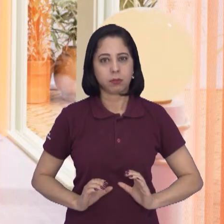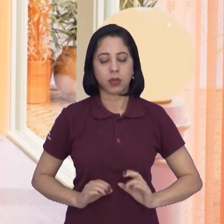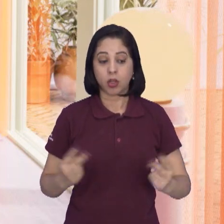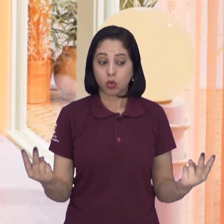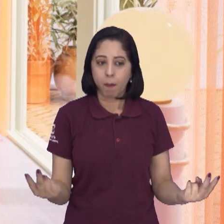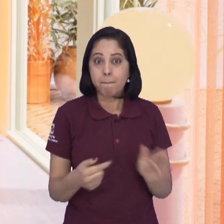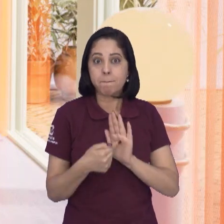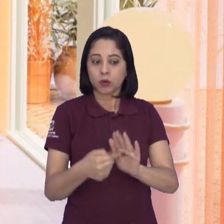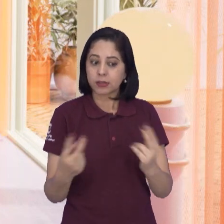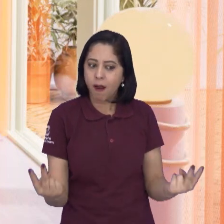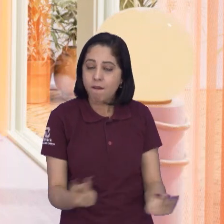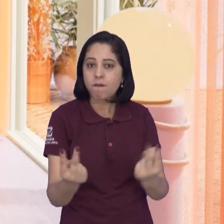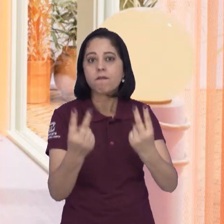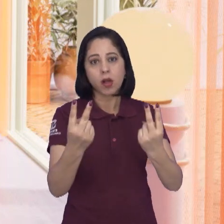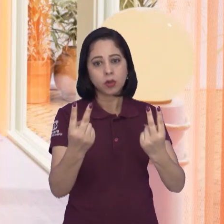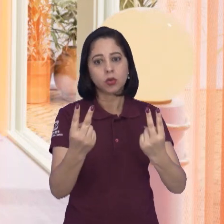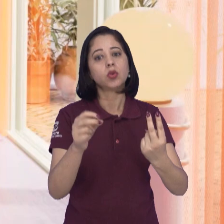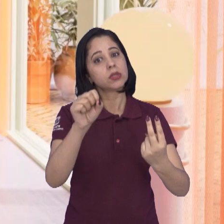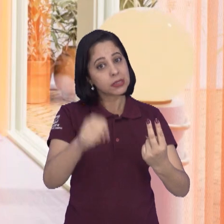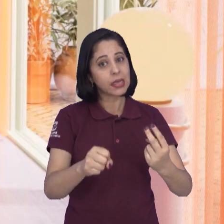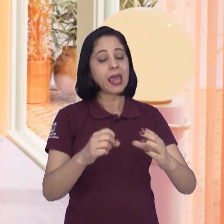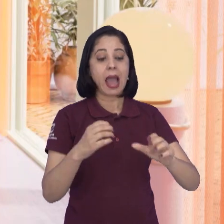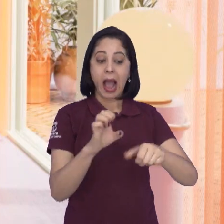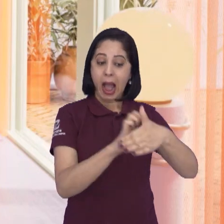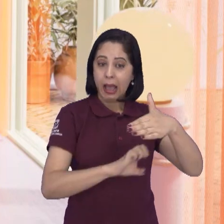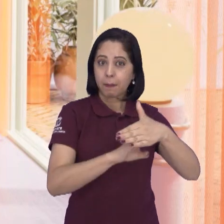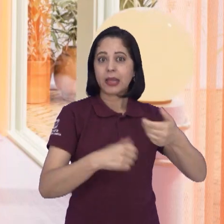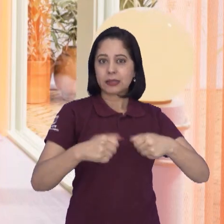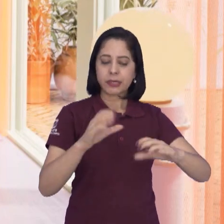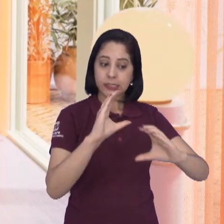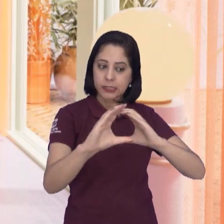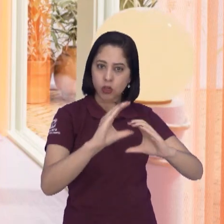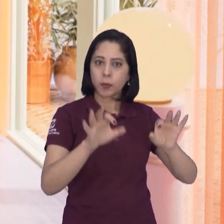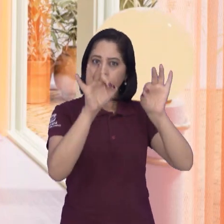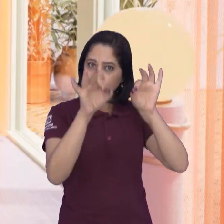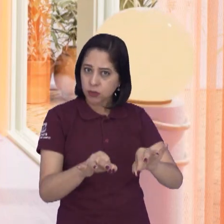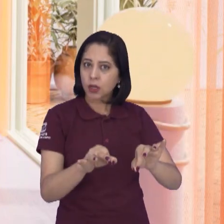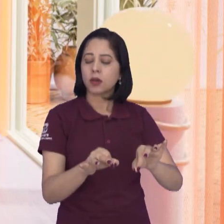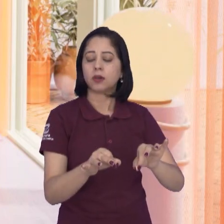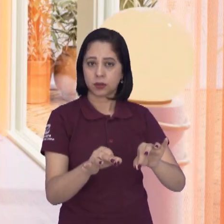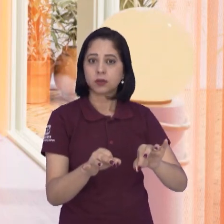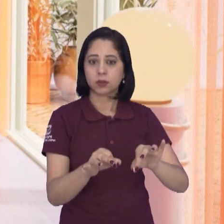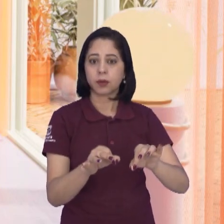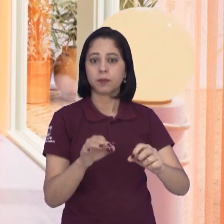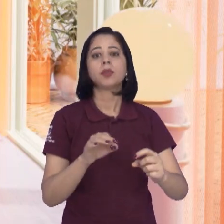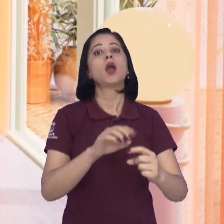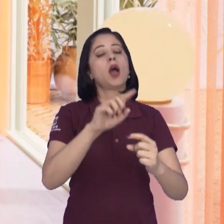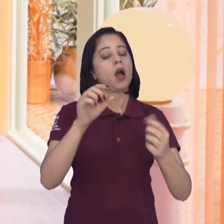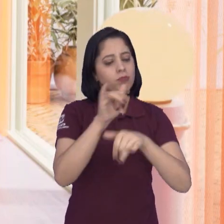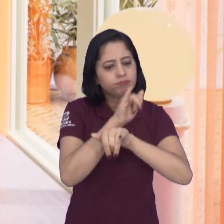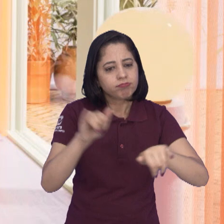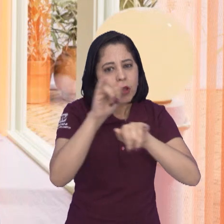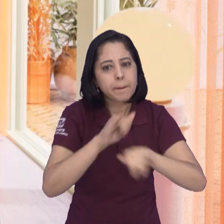da empresa. Então, realmente ter um canal de comunicação interna efetivo, né, e que realmente tenha essa campanha,